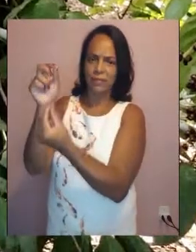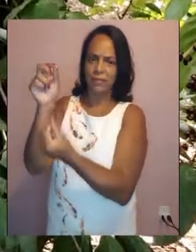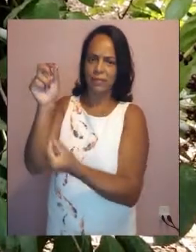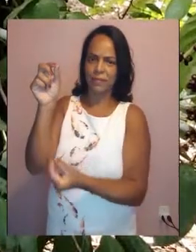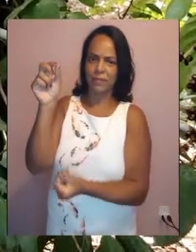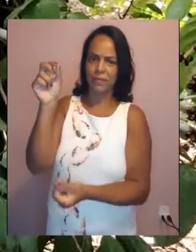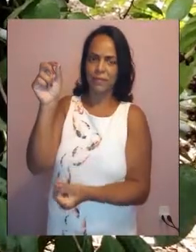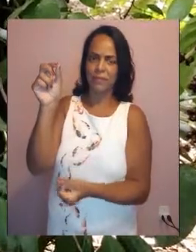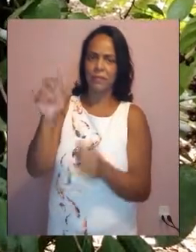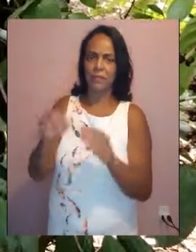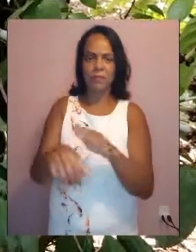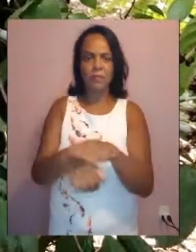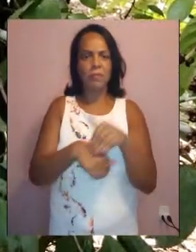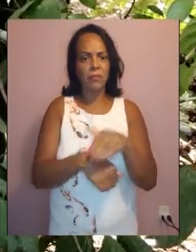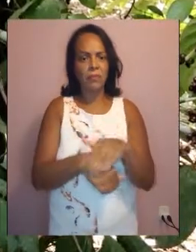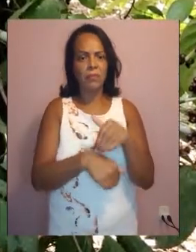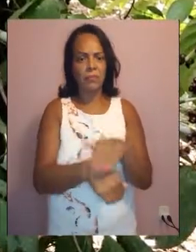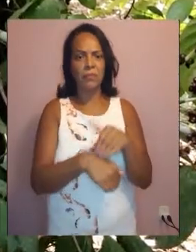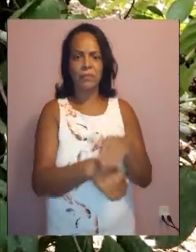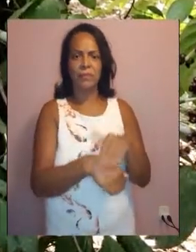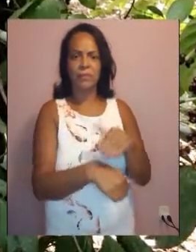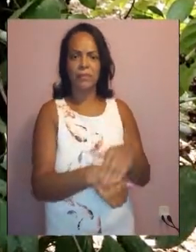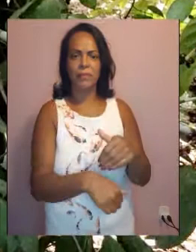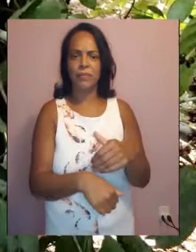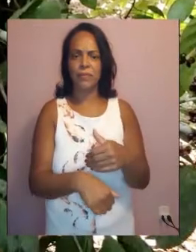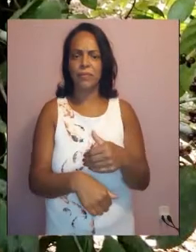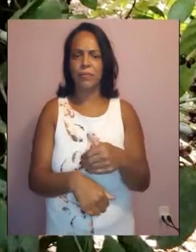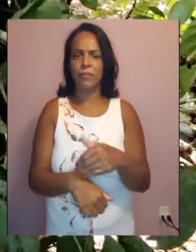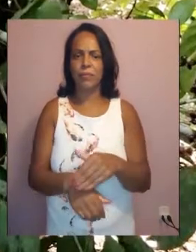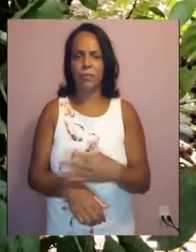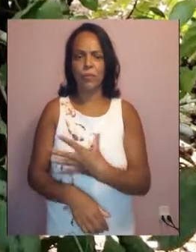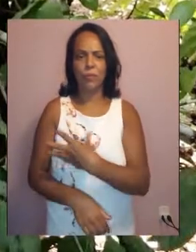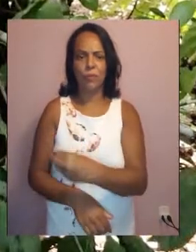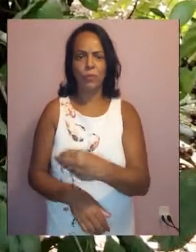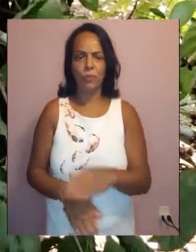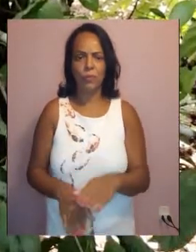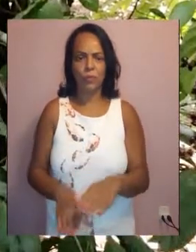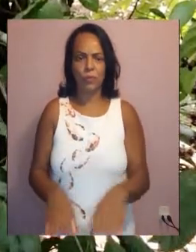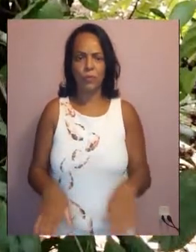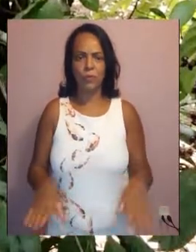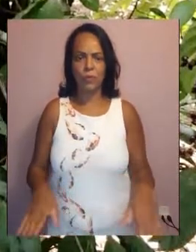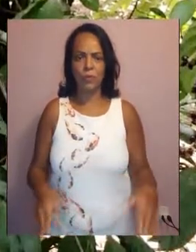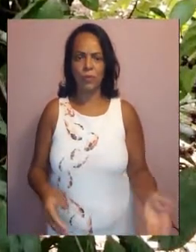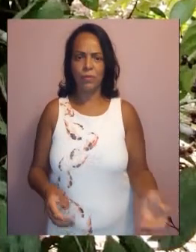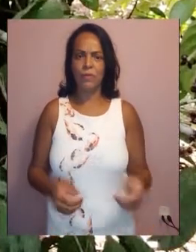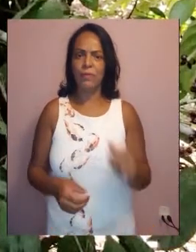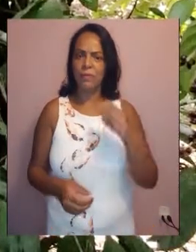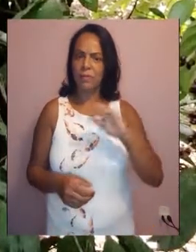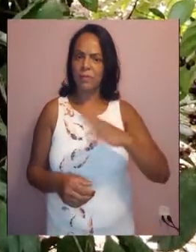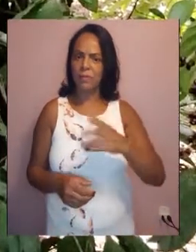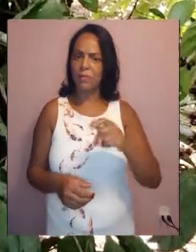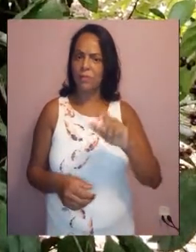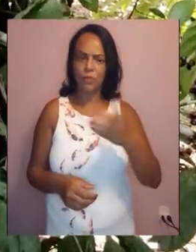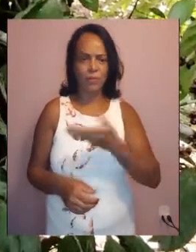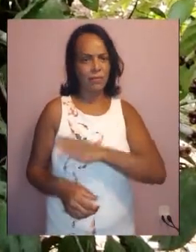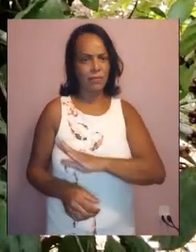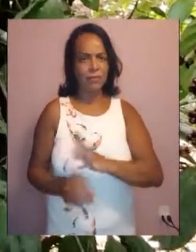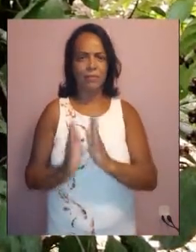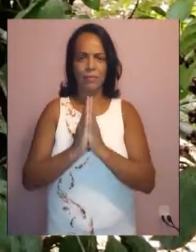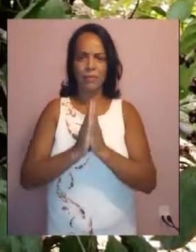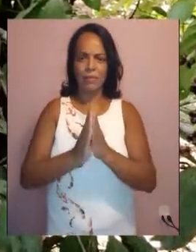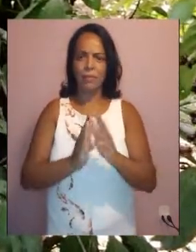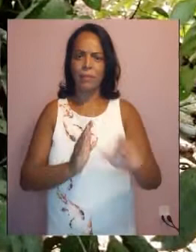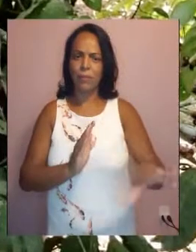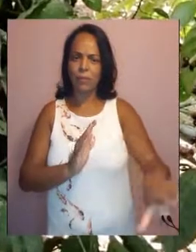compareciam, ela ia lá, muitas vezes puxava até pela orelha e levava para se postar e rezar junto com